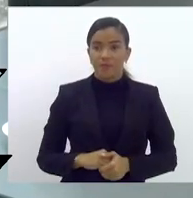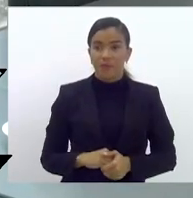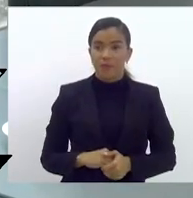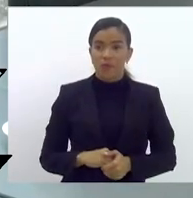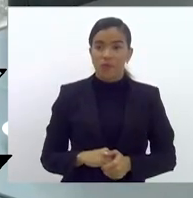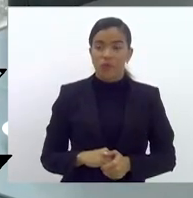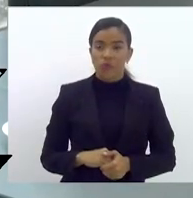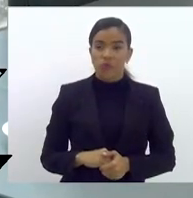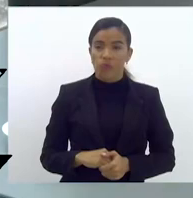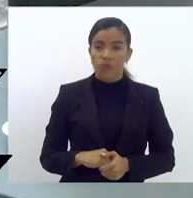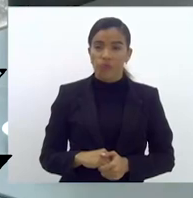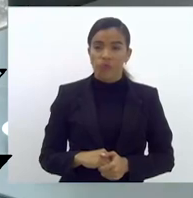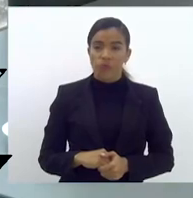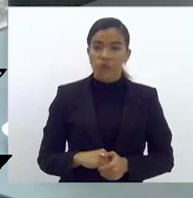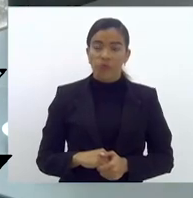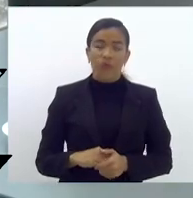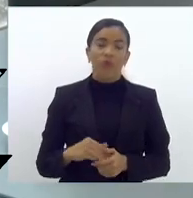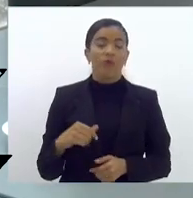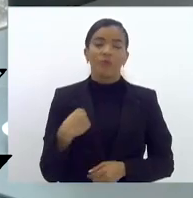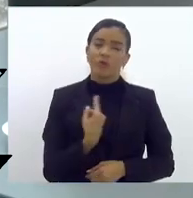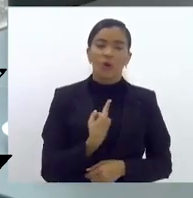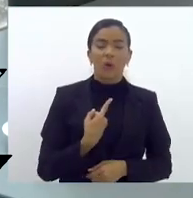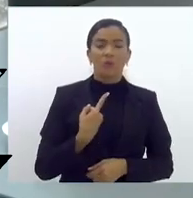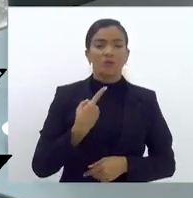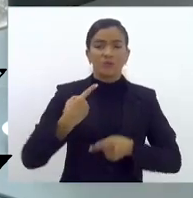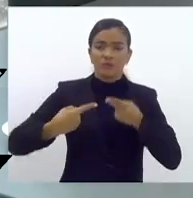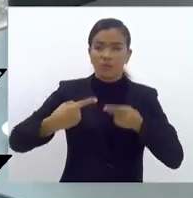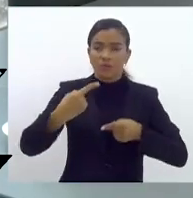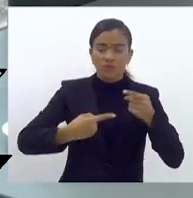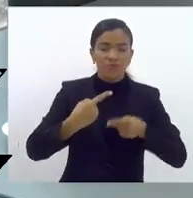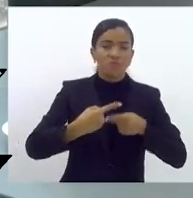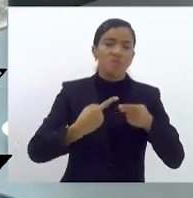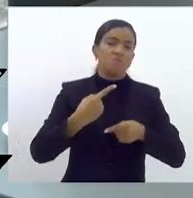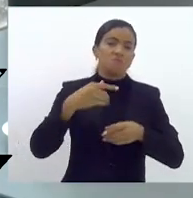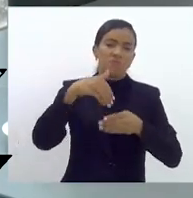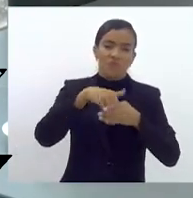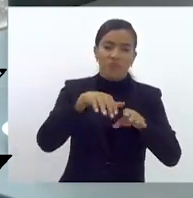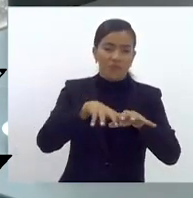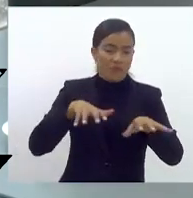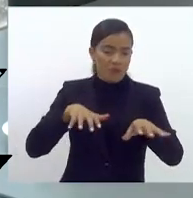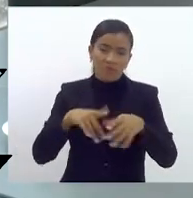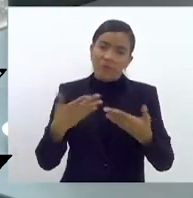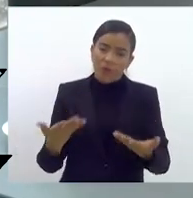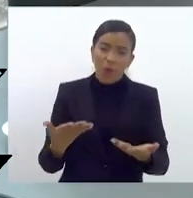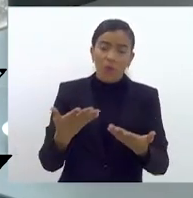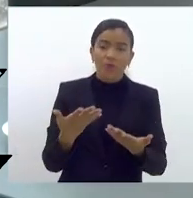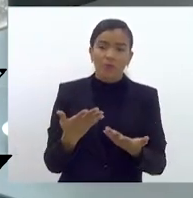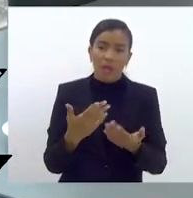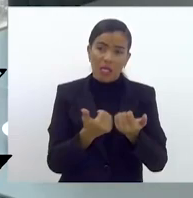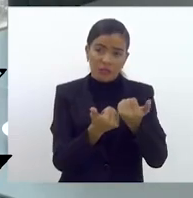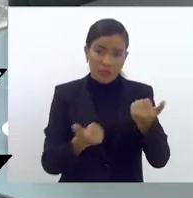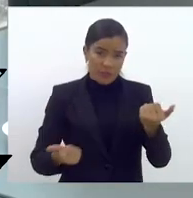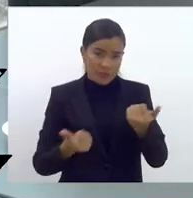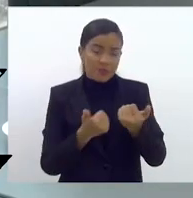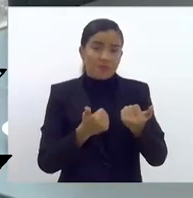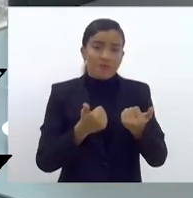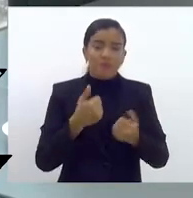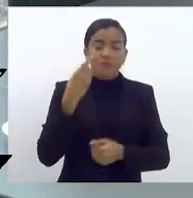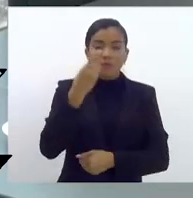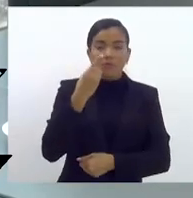que nós pudéssemos discutir e apresentar votos separados Enfim então vou fazendo tá aqui Assessoria